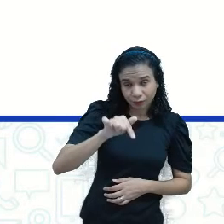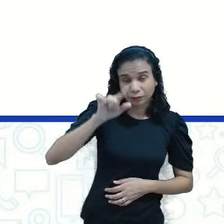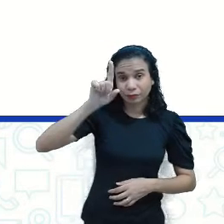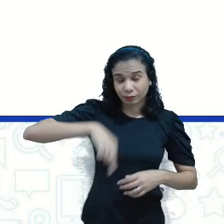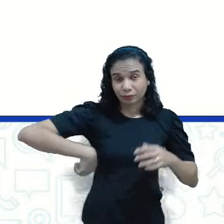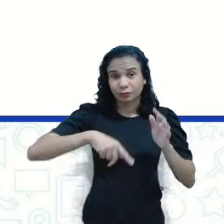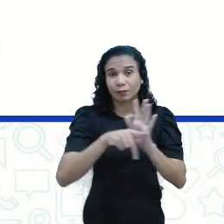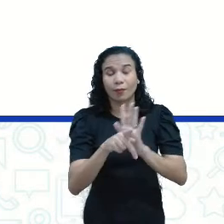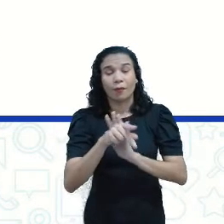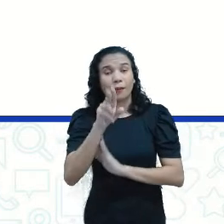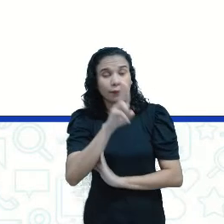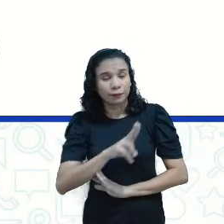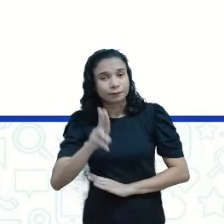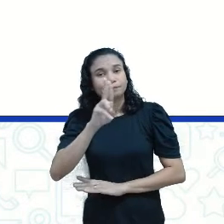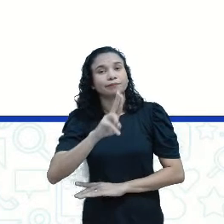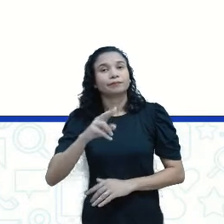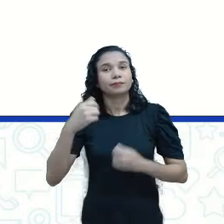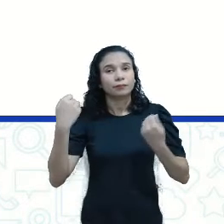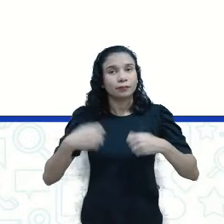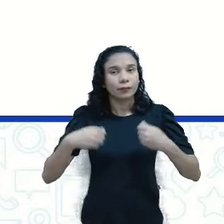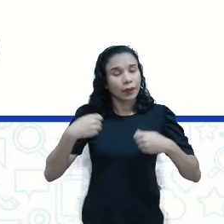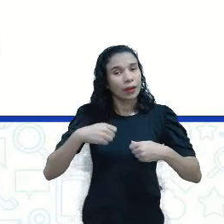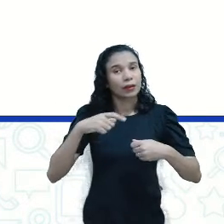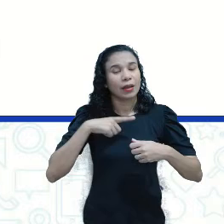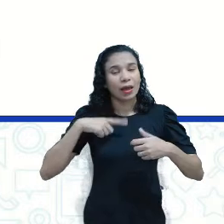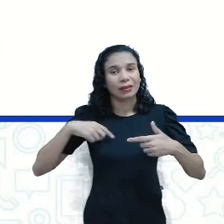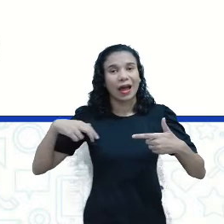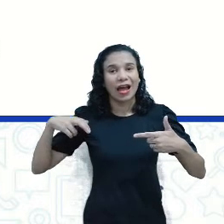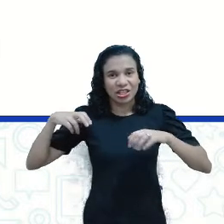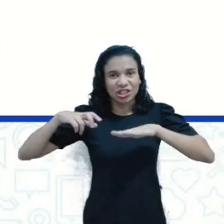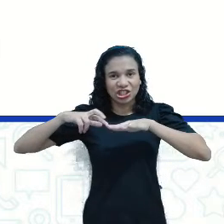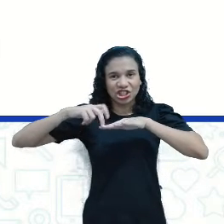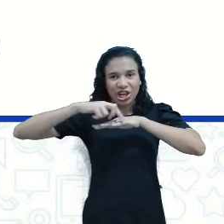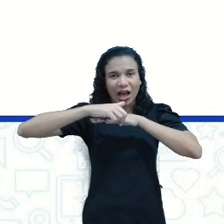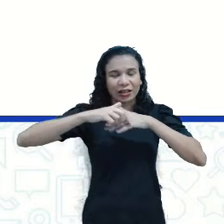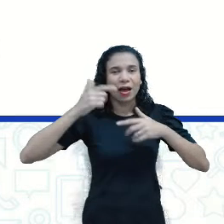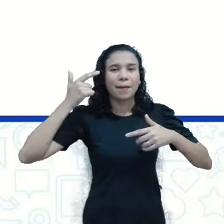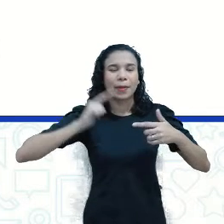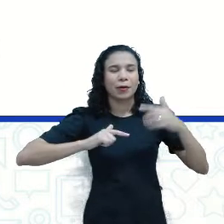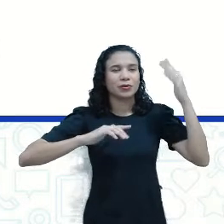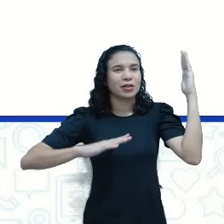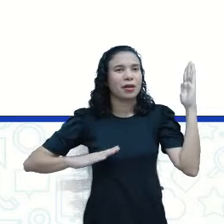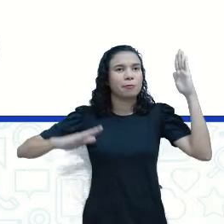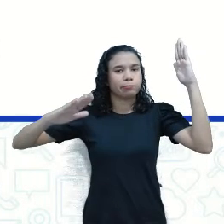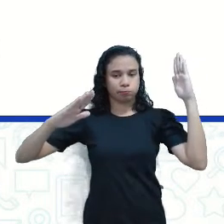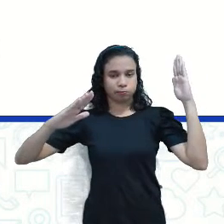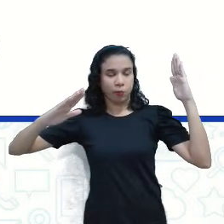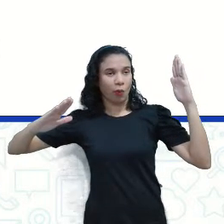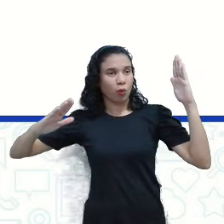a medida que você precisa ter, no mínimo, dessa escada aí, para poder você colocar do prédio, da altura do prédio